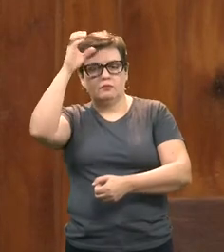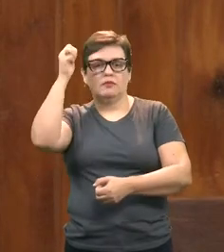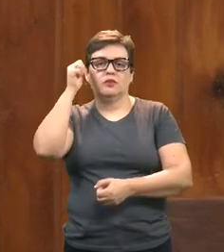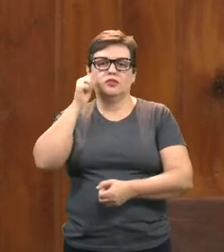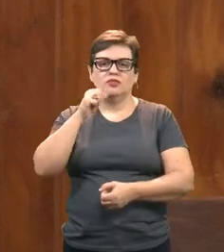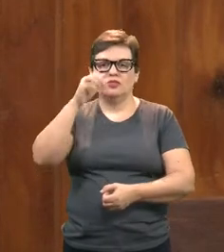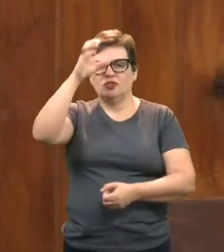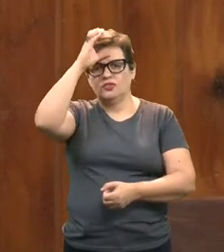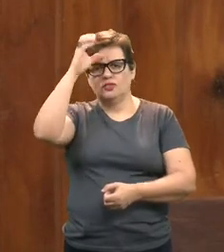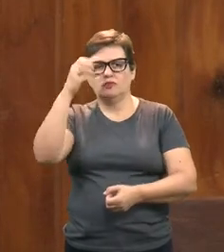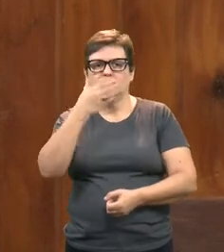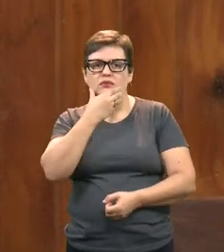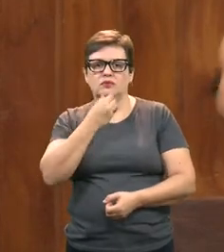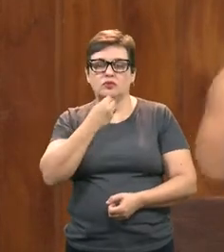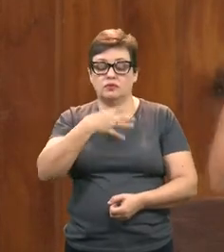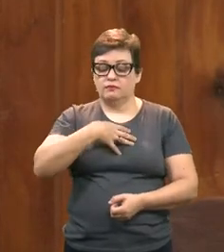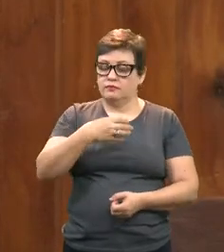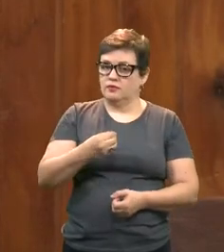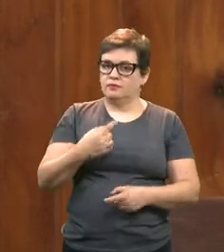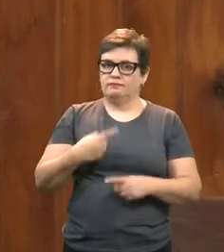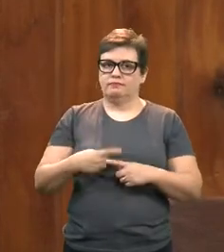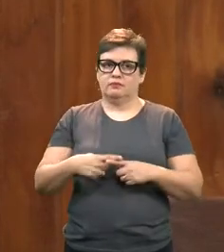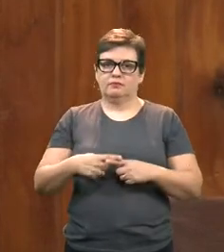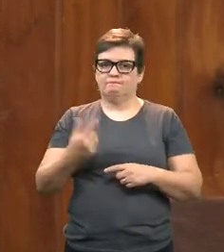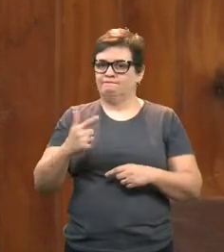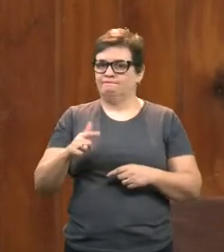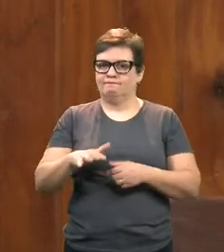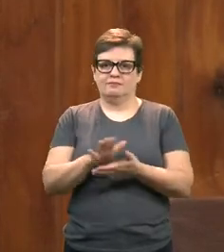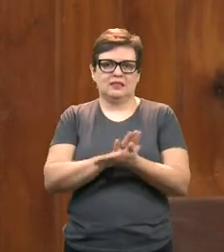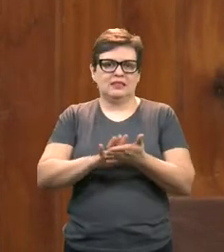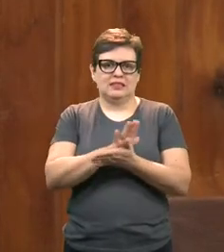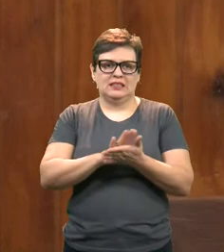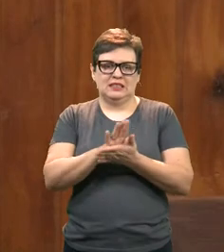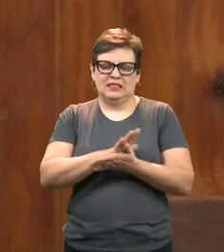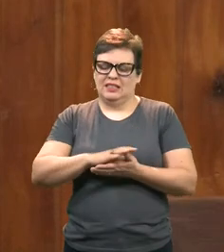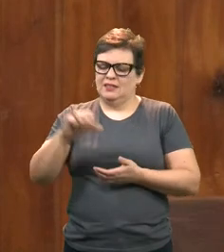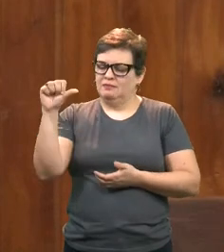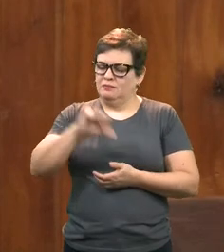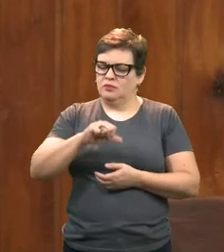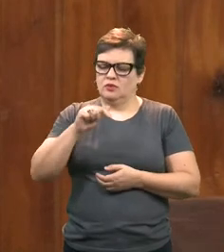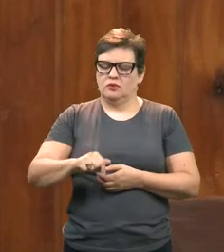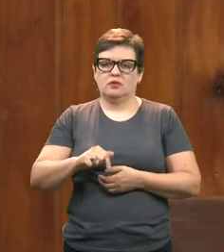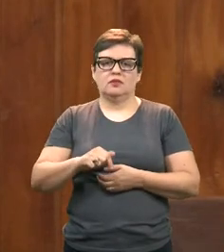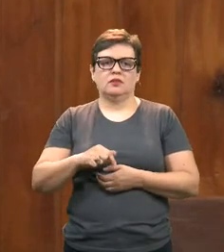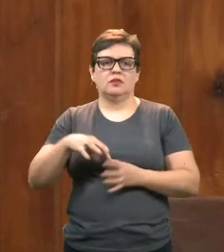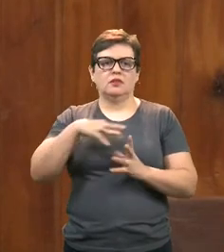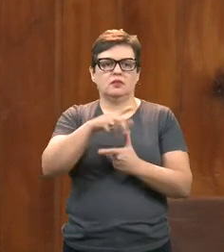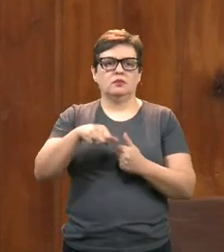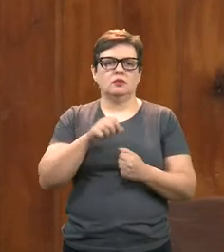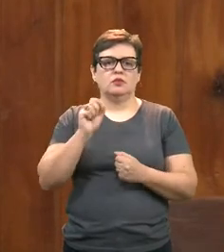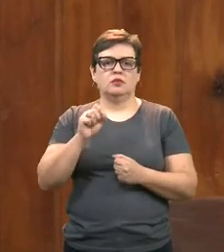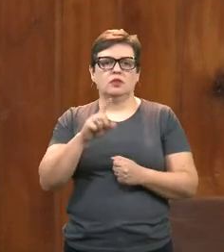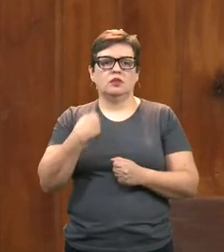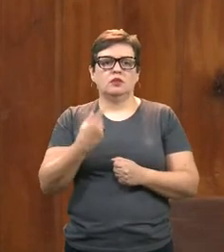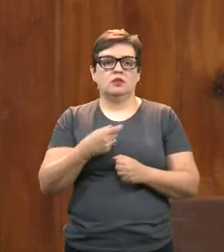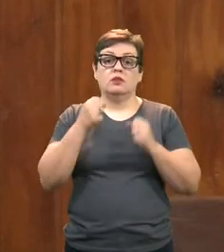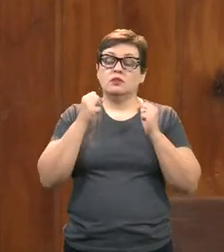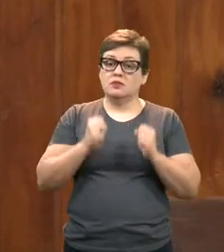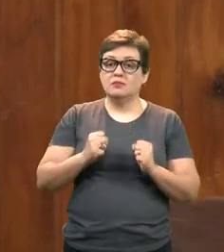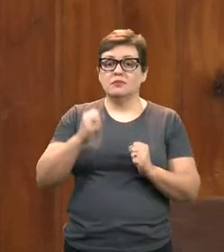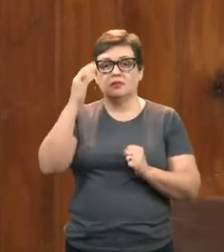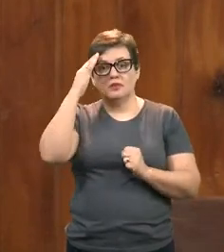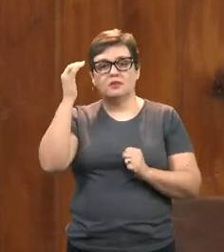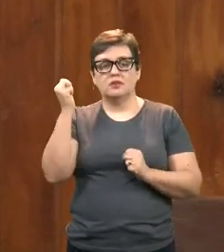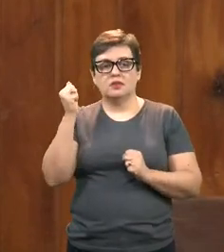filho. Porque não tem nada pior nesse mundo do que a gente poder saber que a gente pode